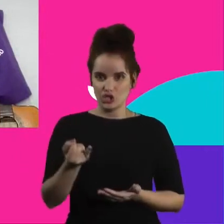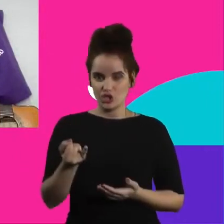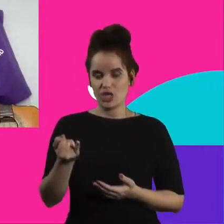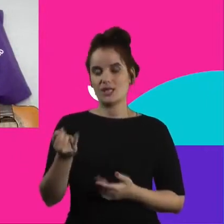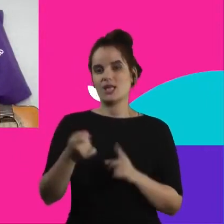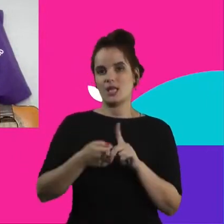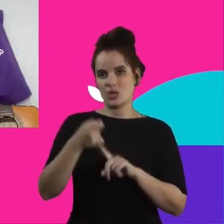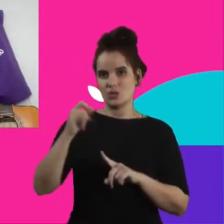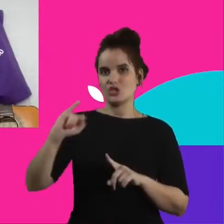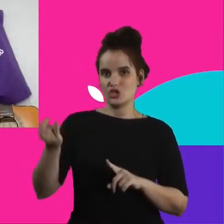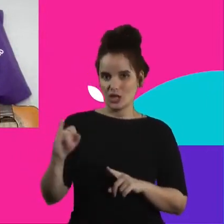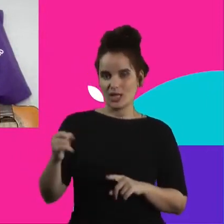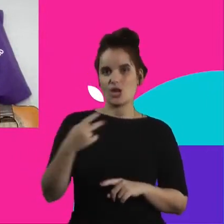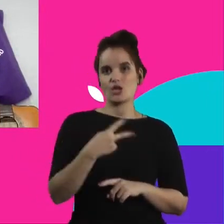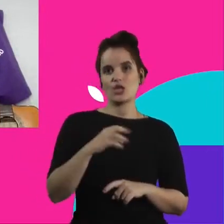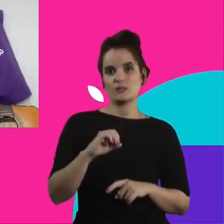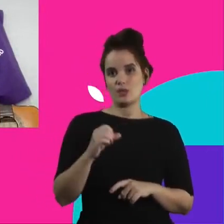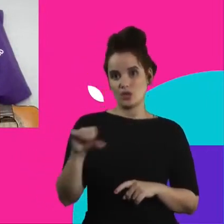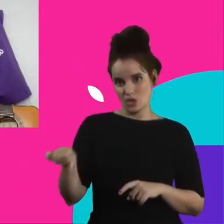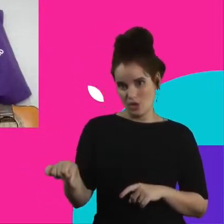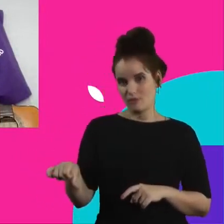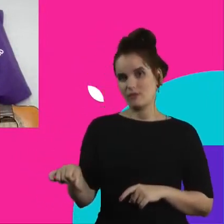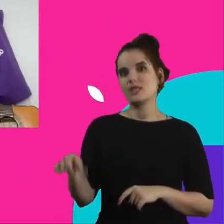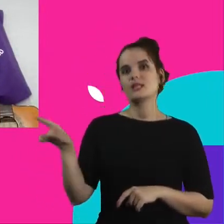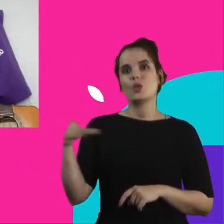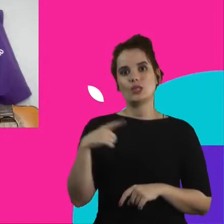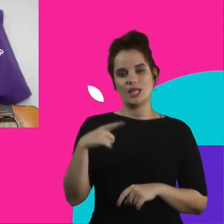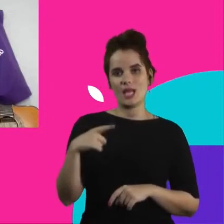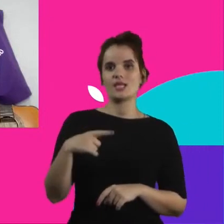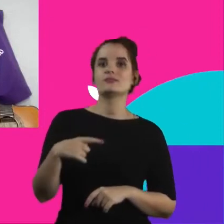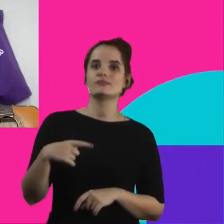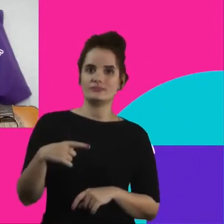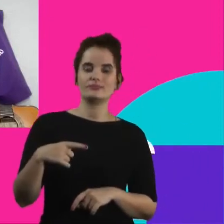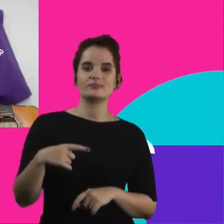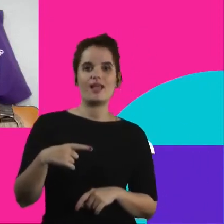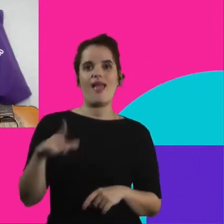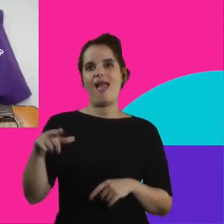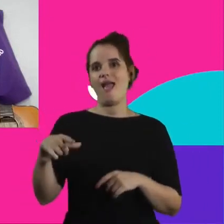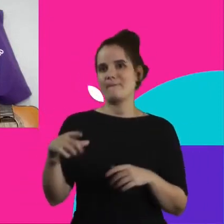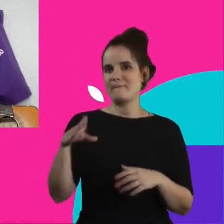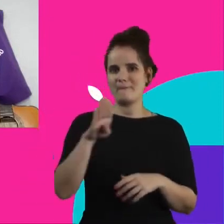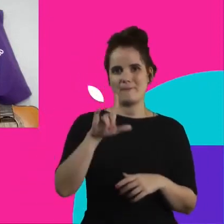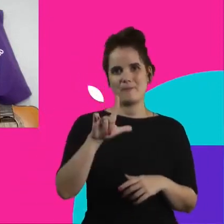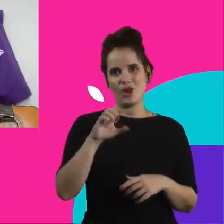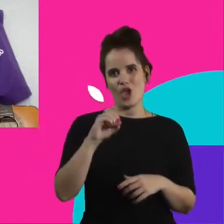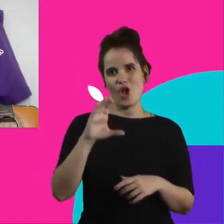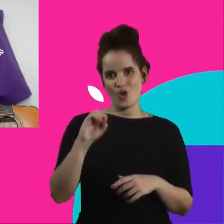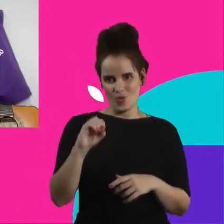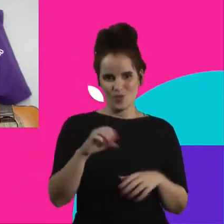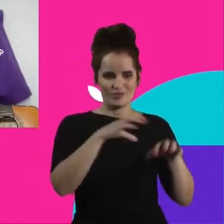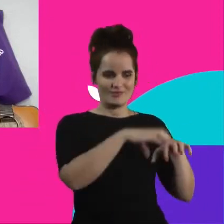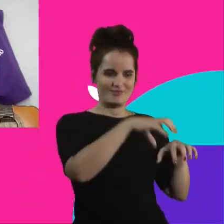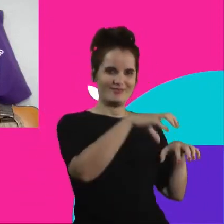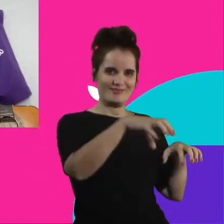Então, cada fichinha que tem aqui é um bloco dessa cadeia de blocos, né? Por isso, blockchain, né?